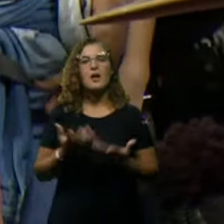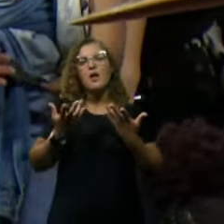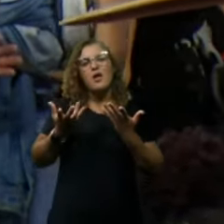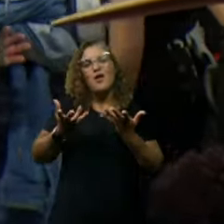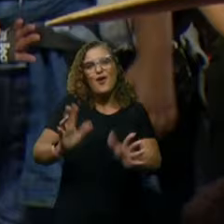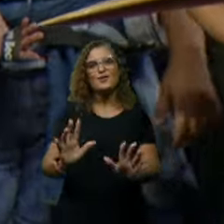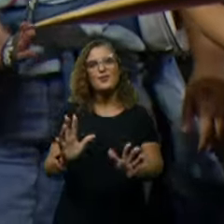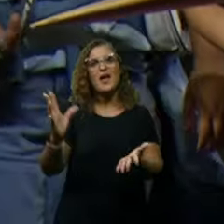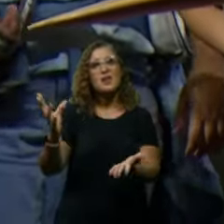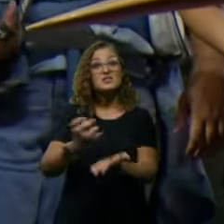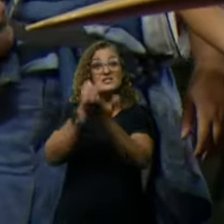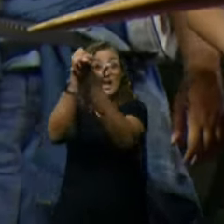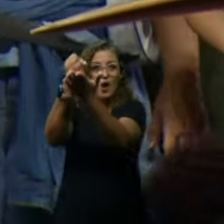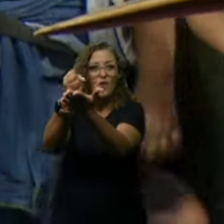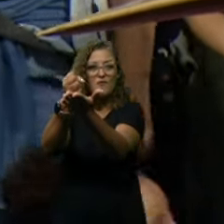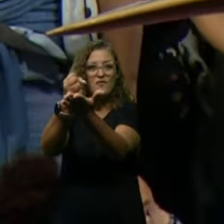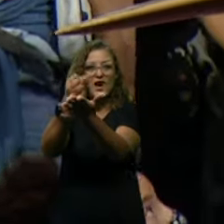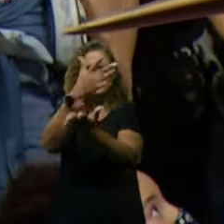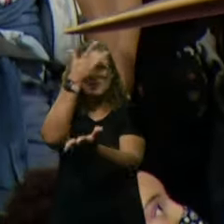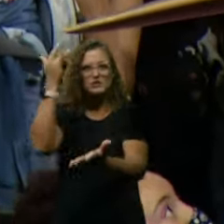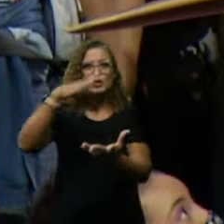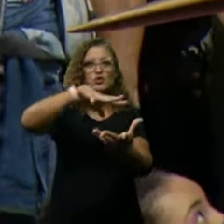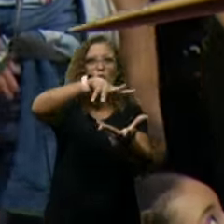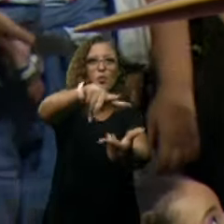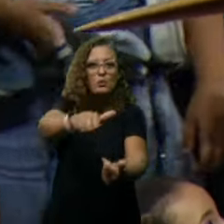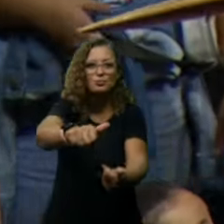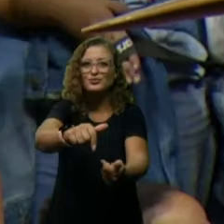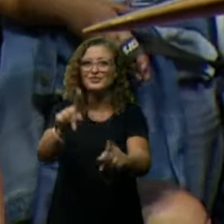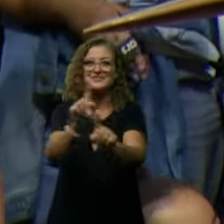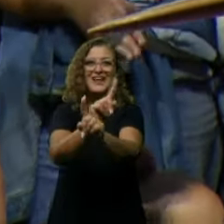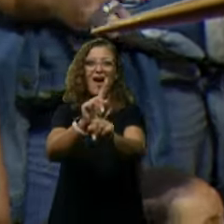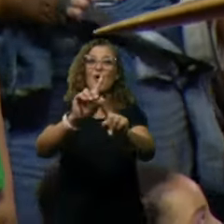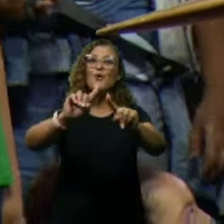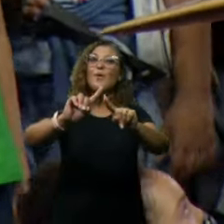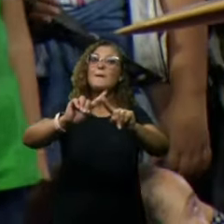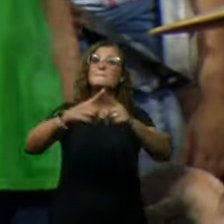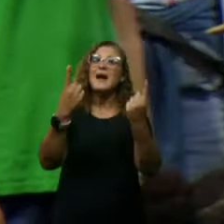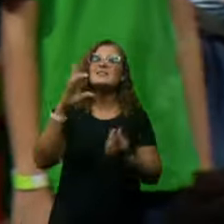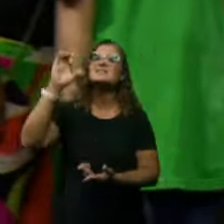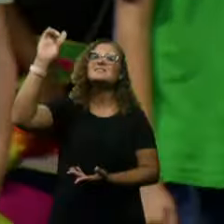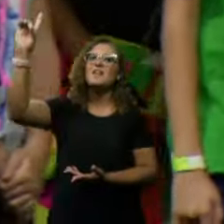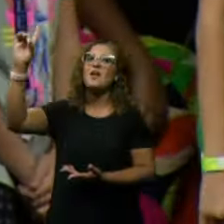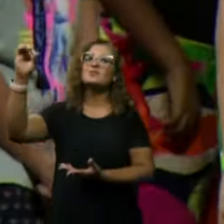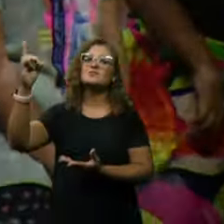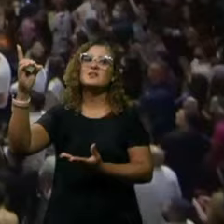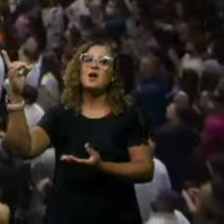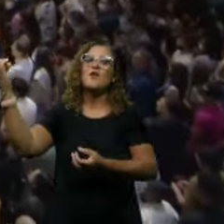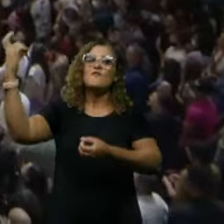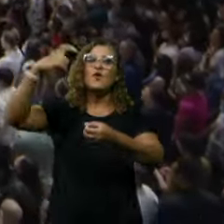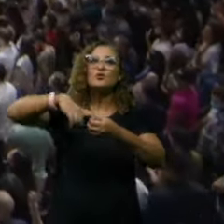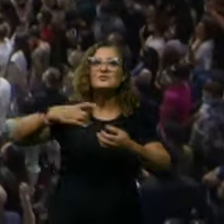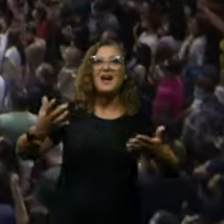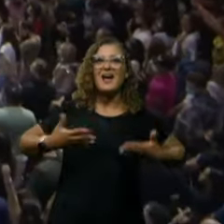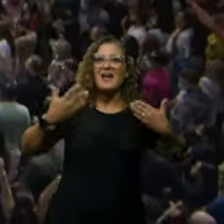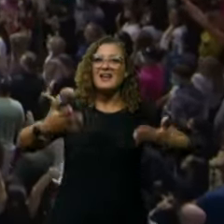só salvar os de fora eu quero restituir a alegria dos salvos de Deus